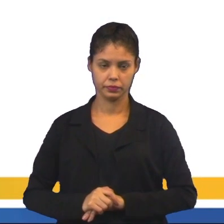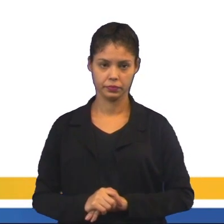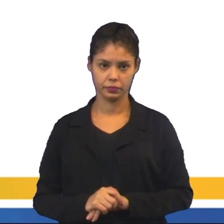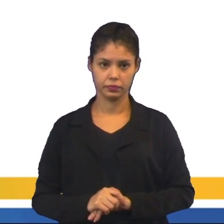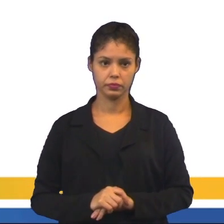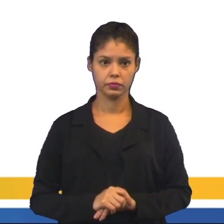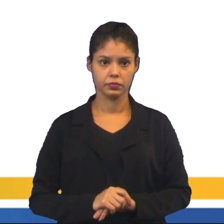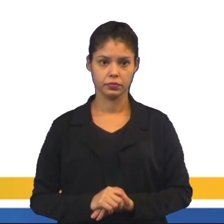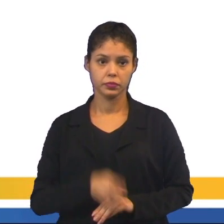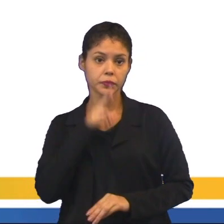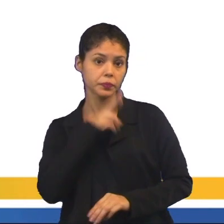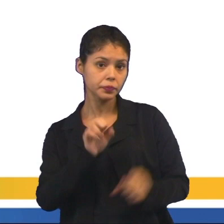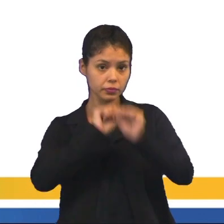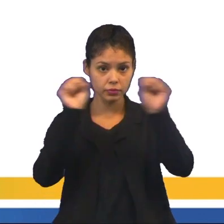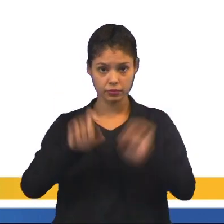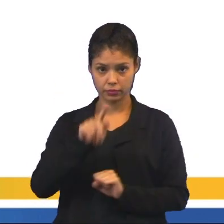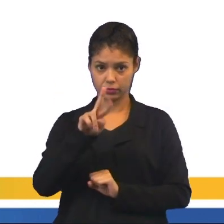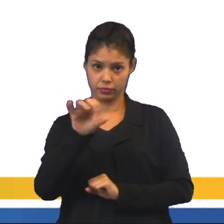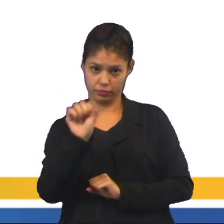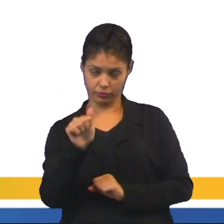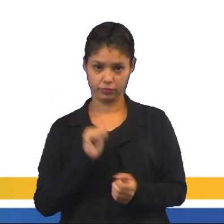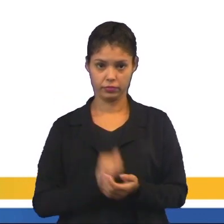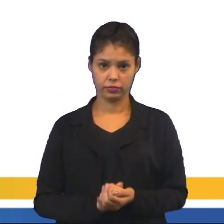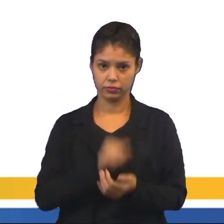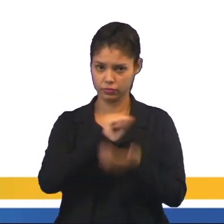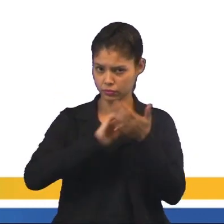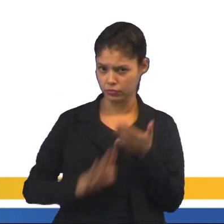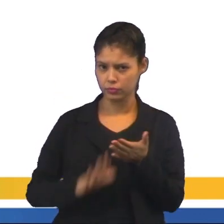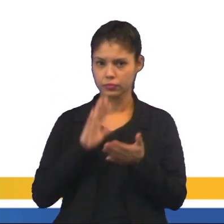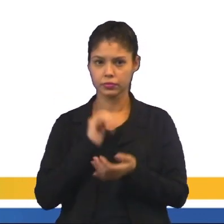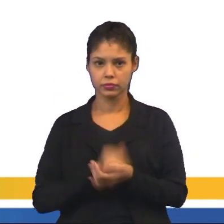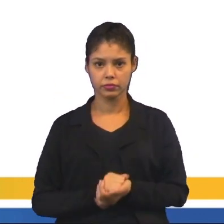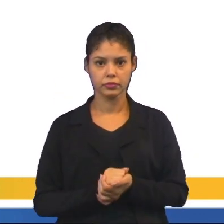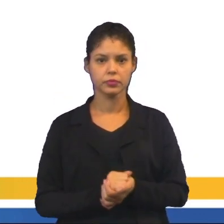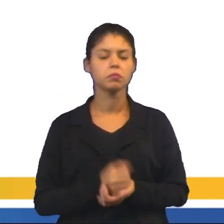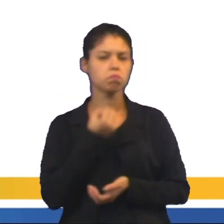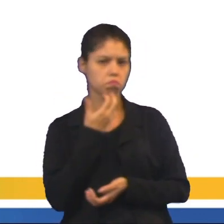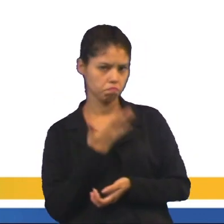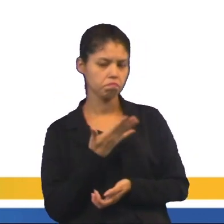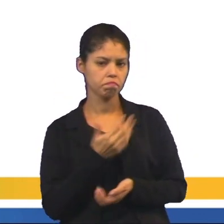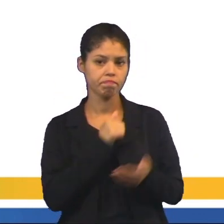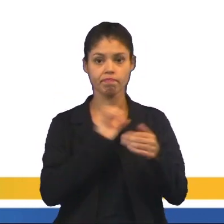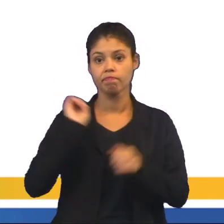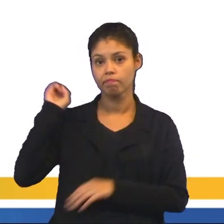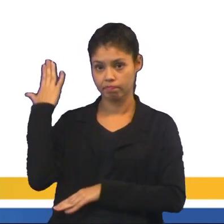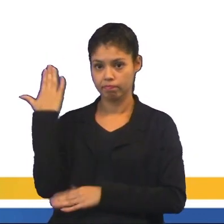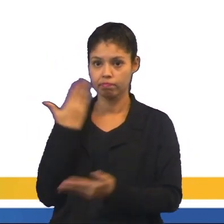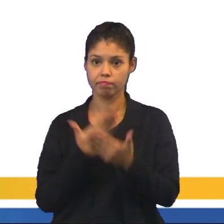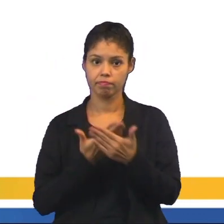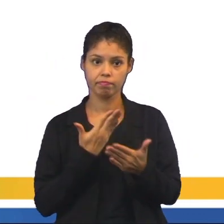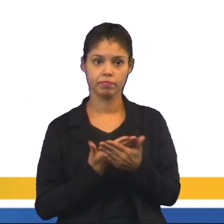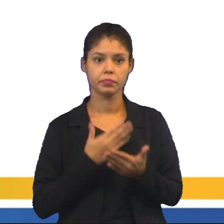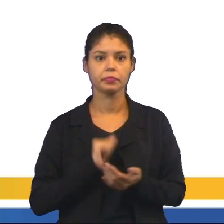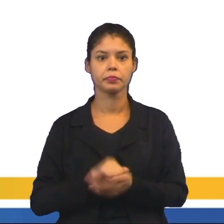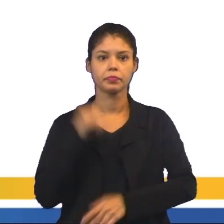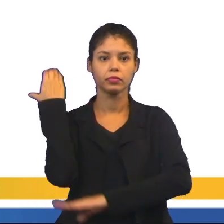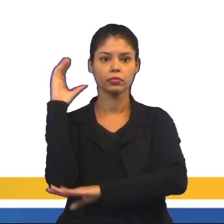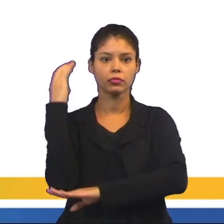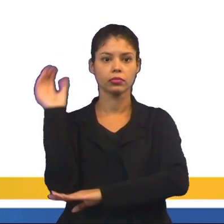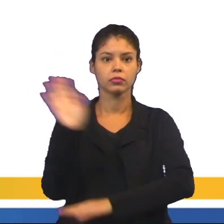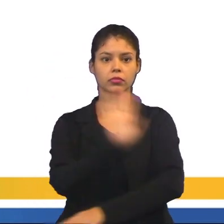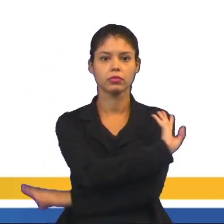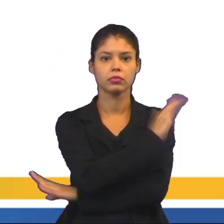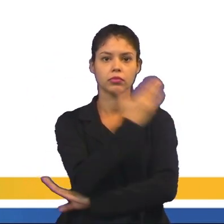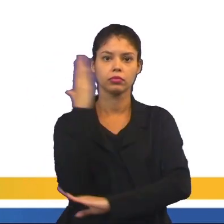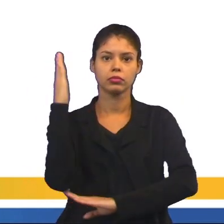aí. Resolver sistemas lineares é uma tarefa bastante recorrente para o estudo nas